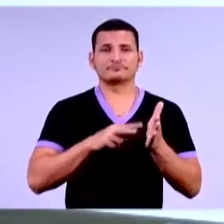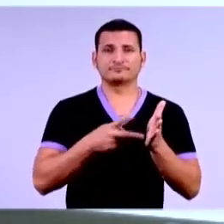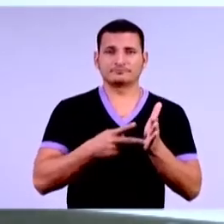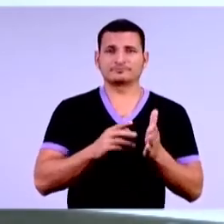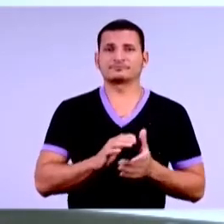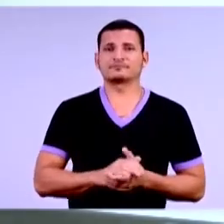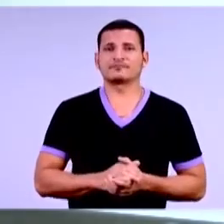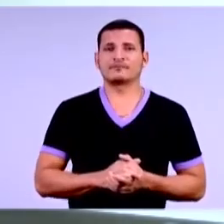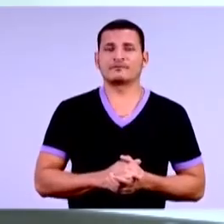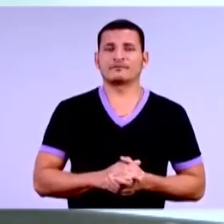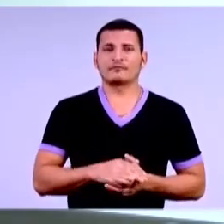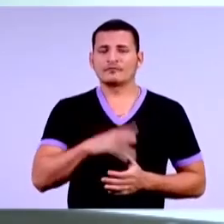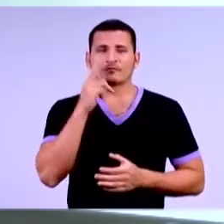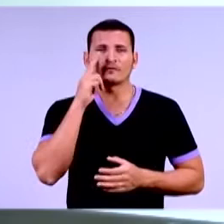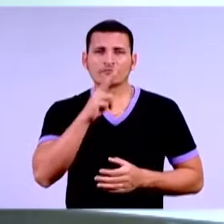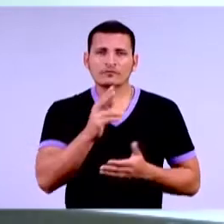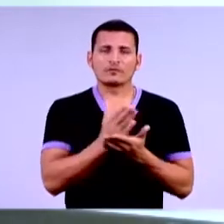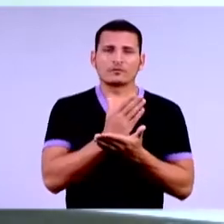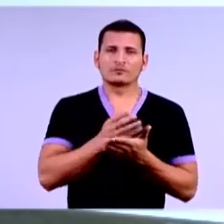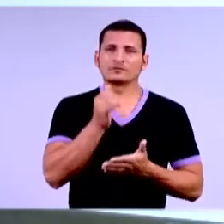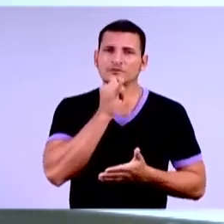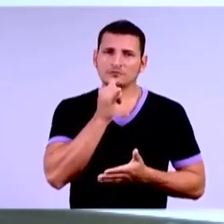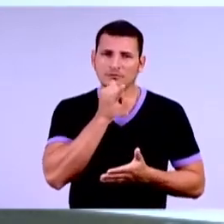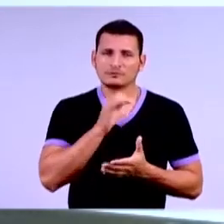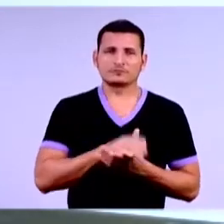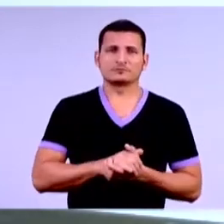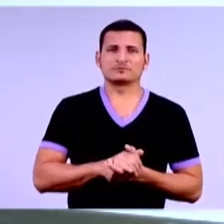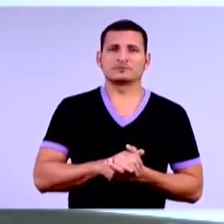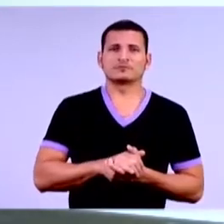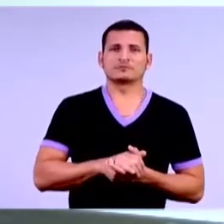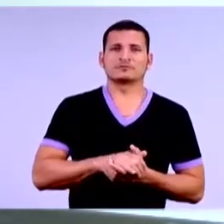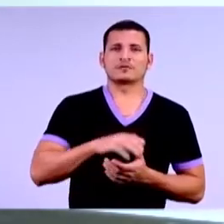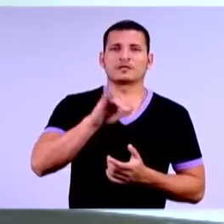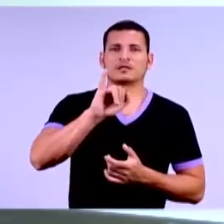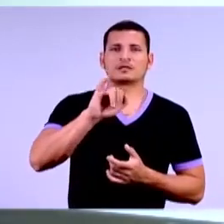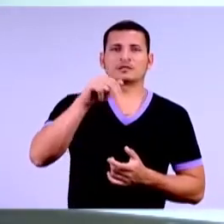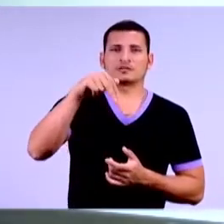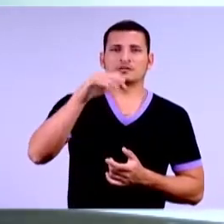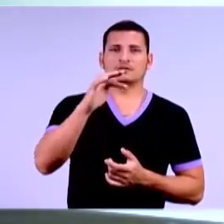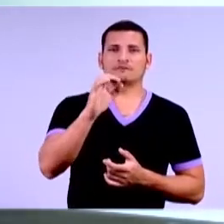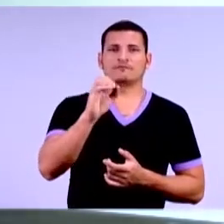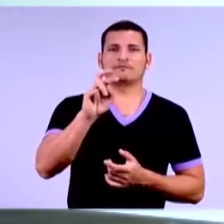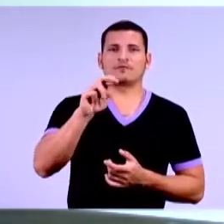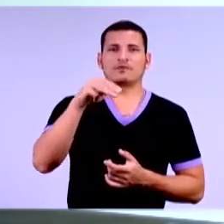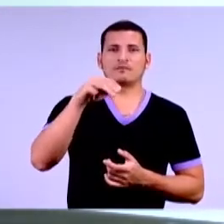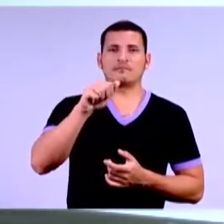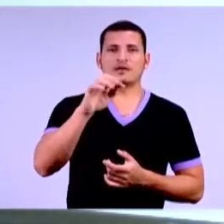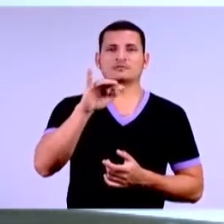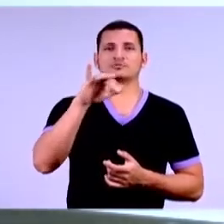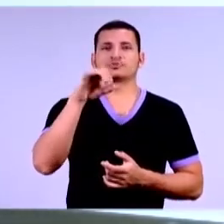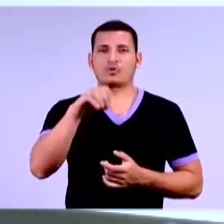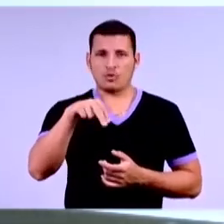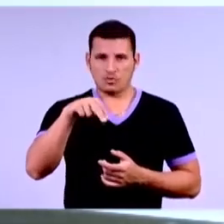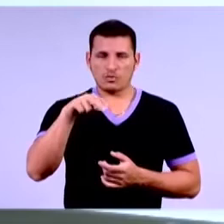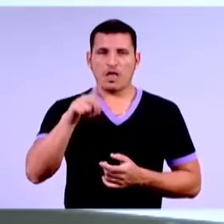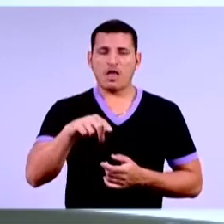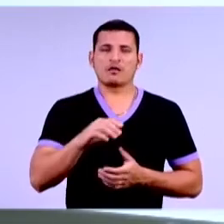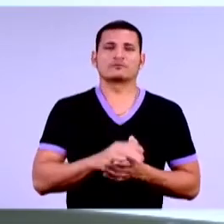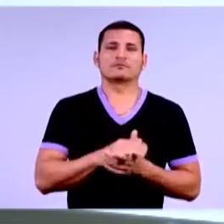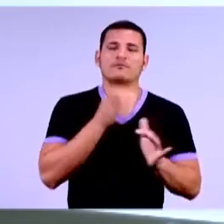a gente viu alguns exemplos information informação a própria palavra conter